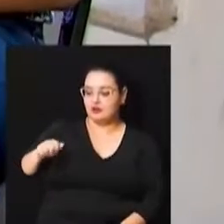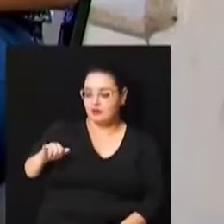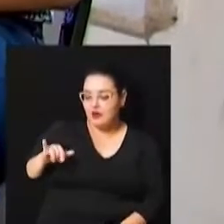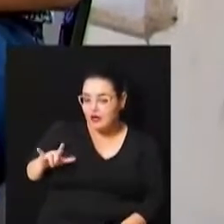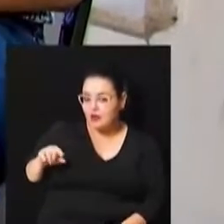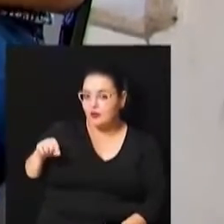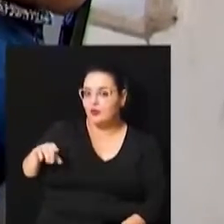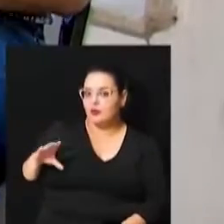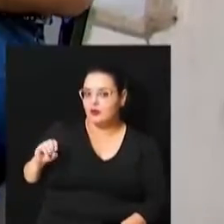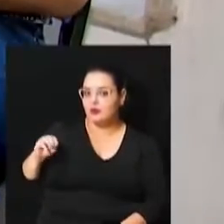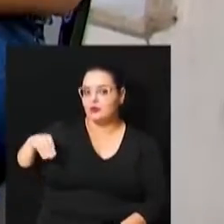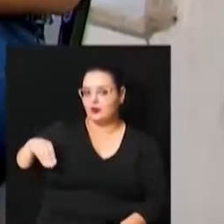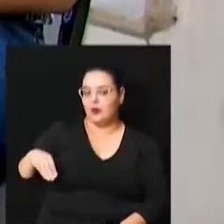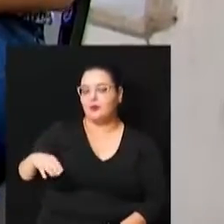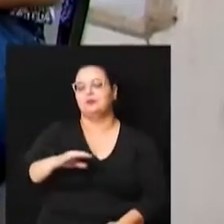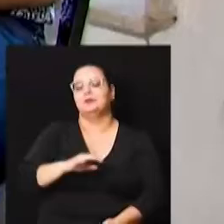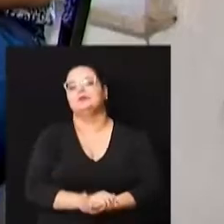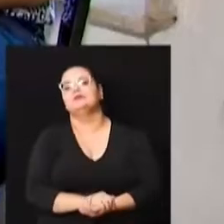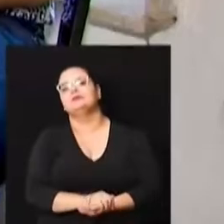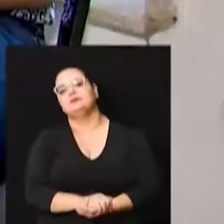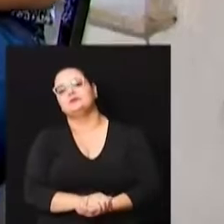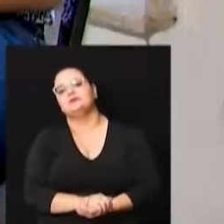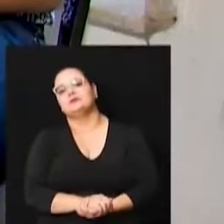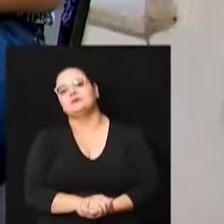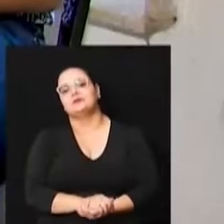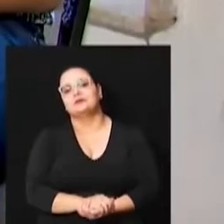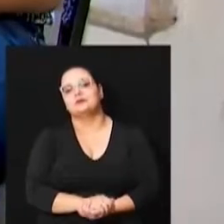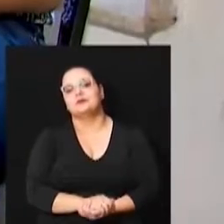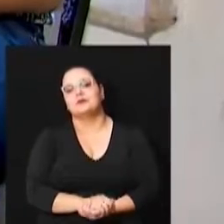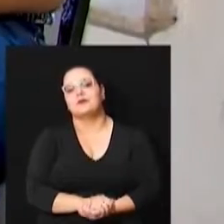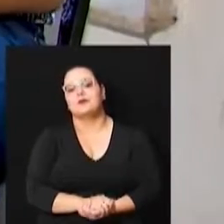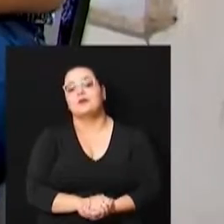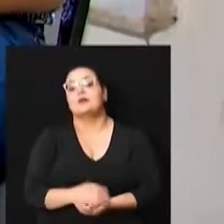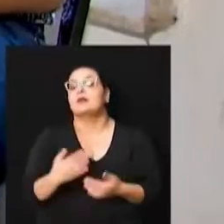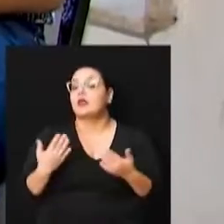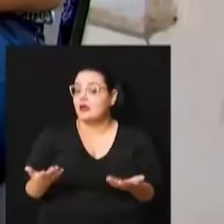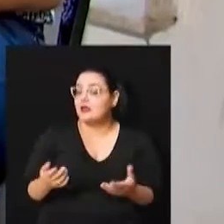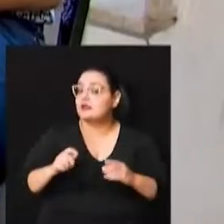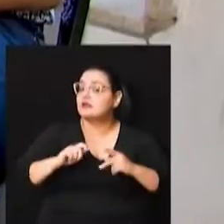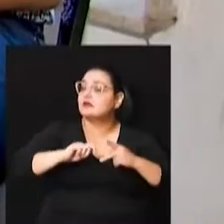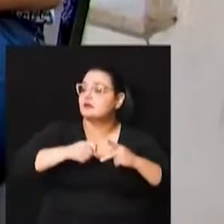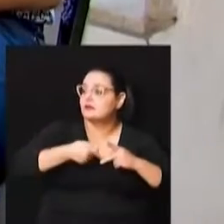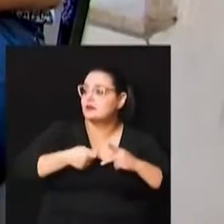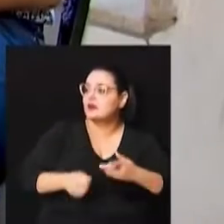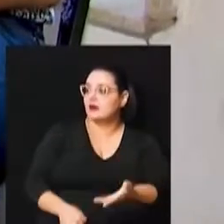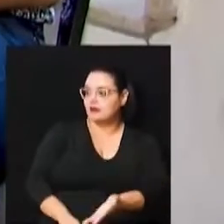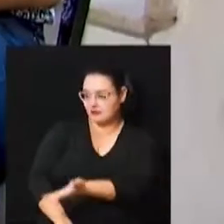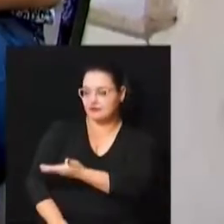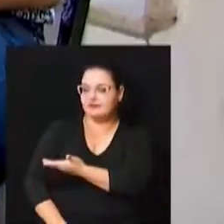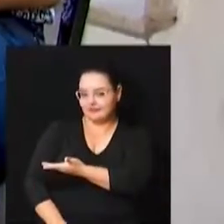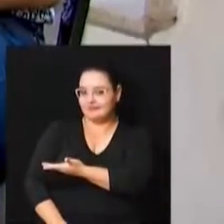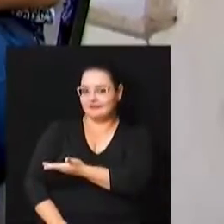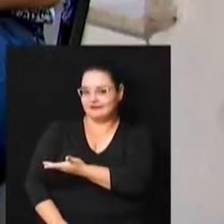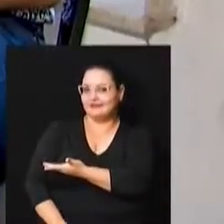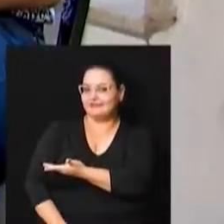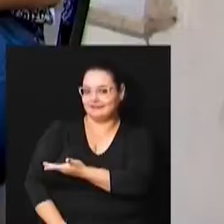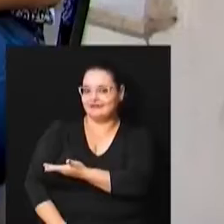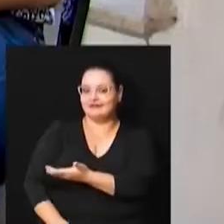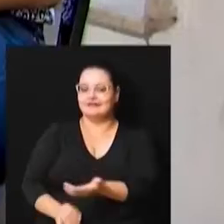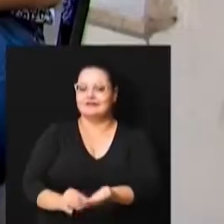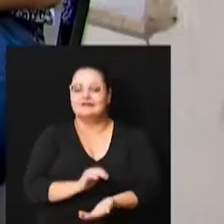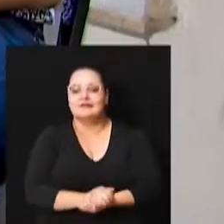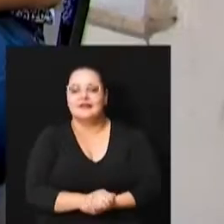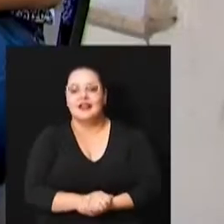ts04@gmail.com. É no Lucila Teixeira da Silva, Banco Nubank. Beleza, esse, portanto, é o Pix, está aparecendo aí no seu